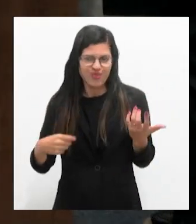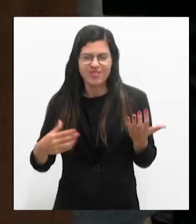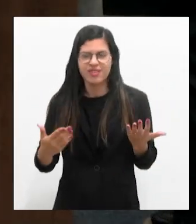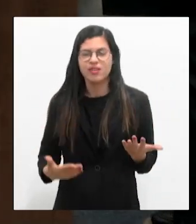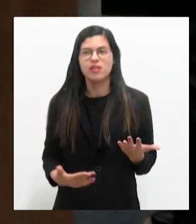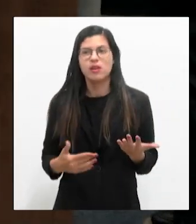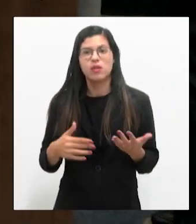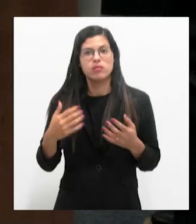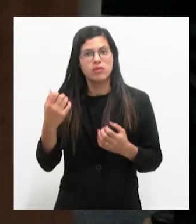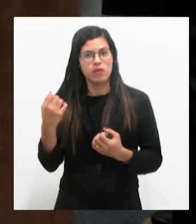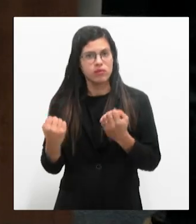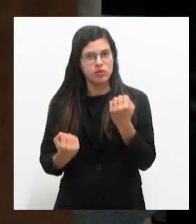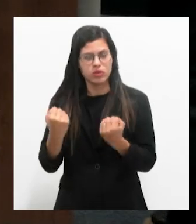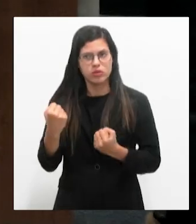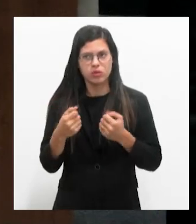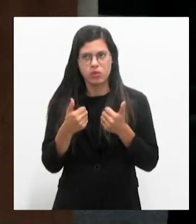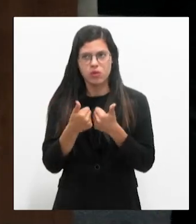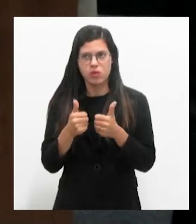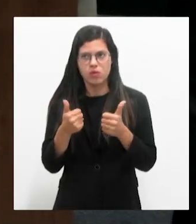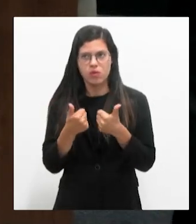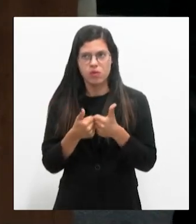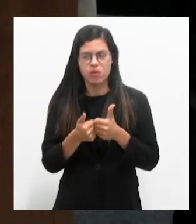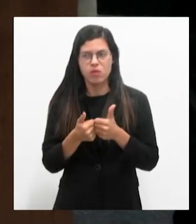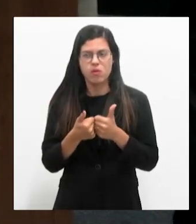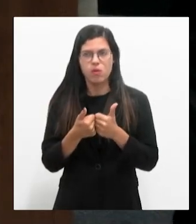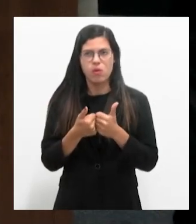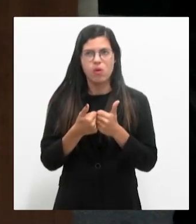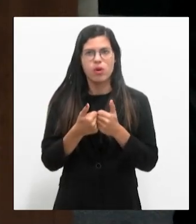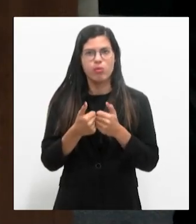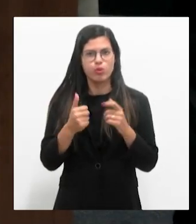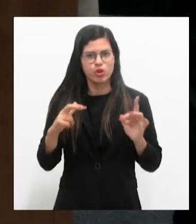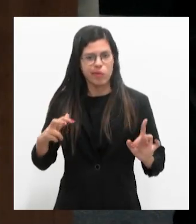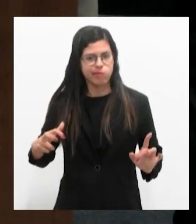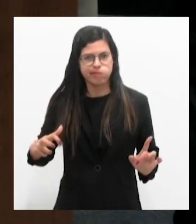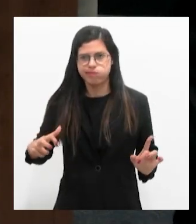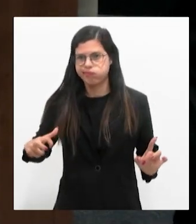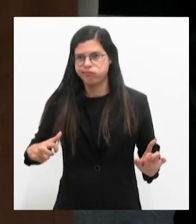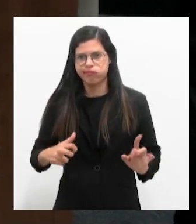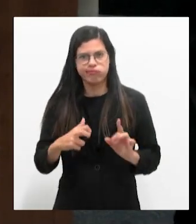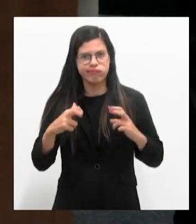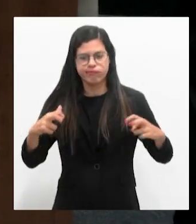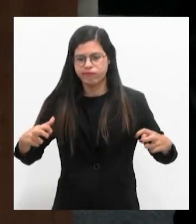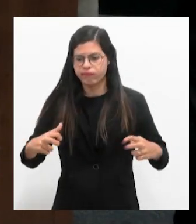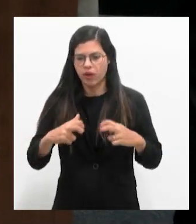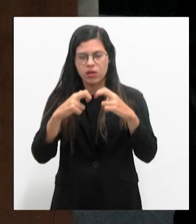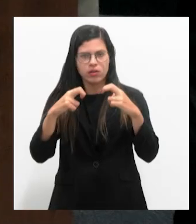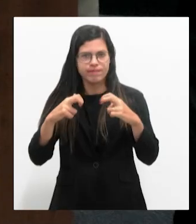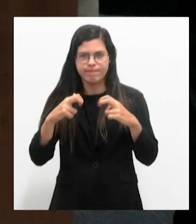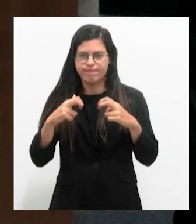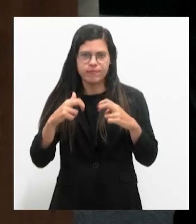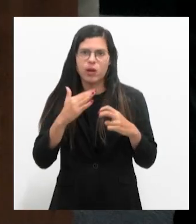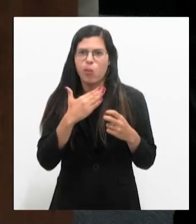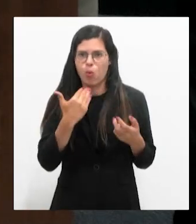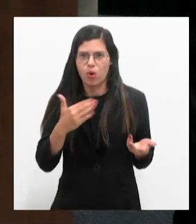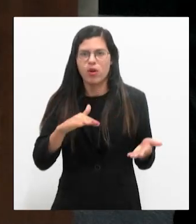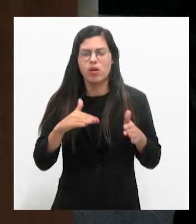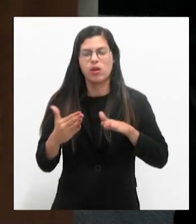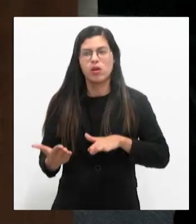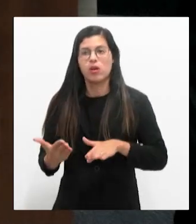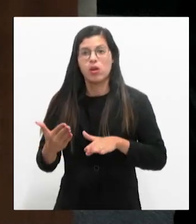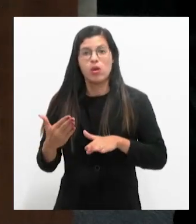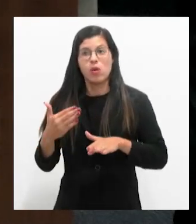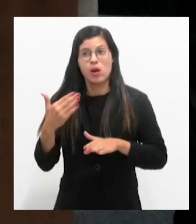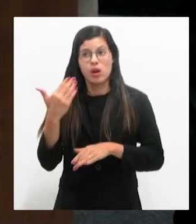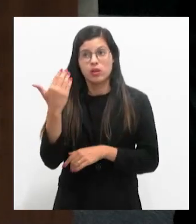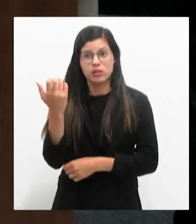estava dirigindo o ônibus envolvido no acidente e ele não resistiu. Essa tragédia, presidente, não foi um